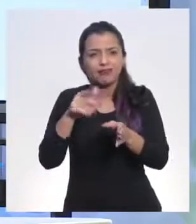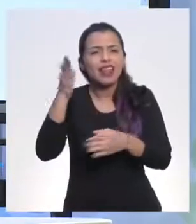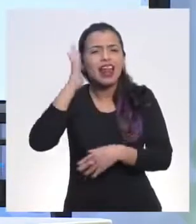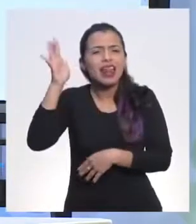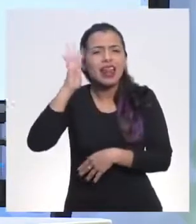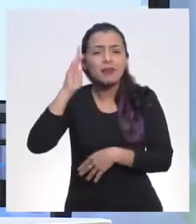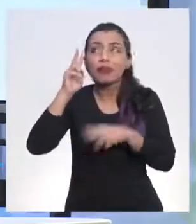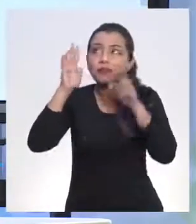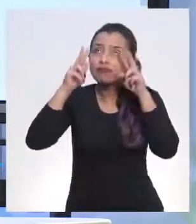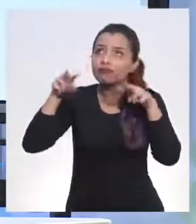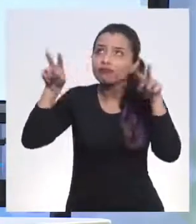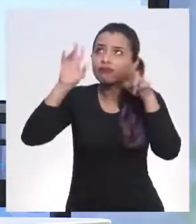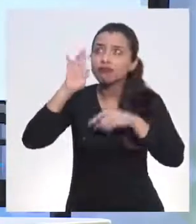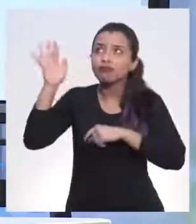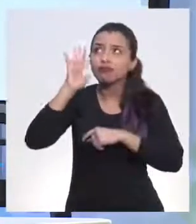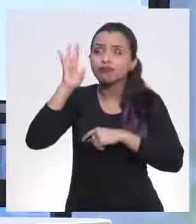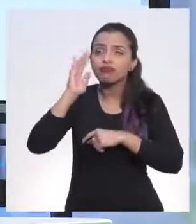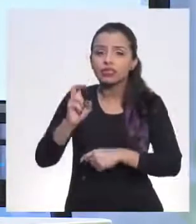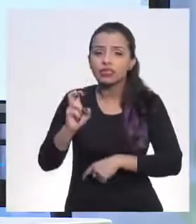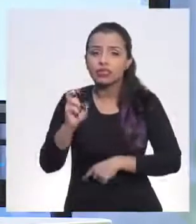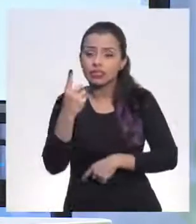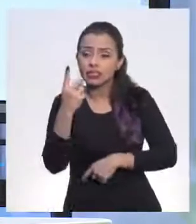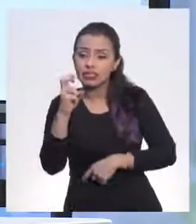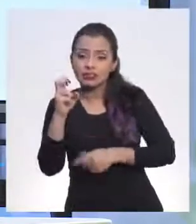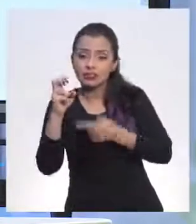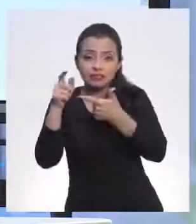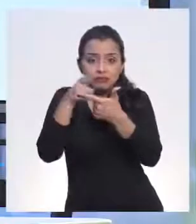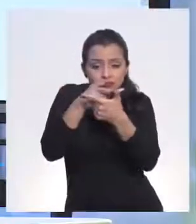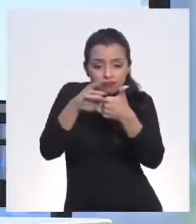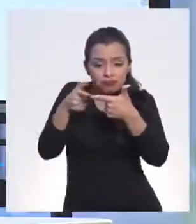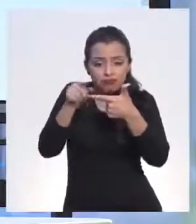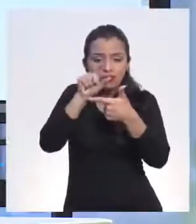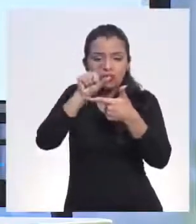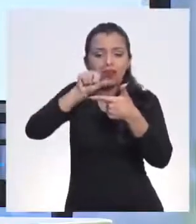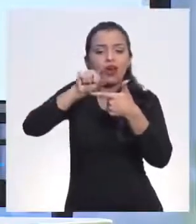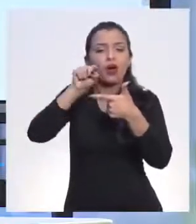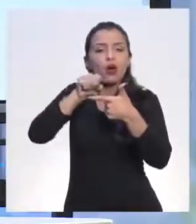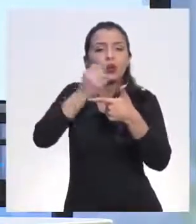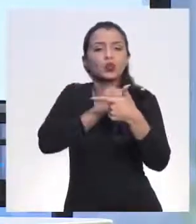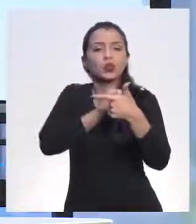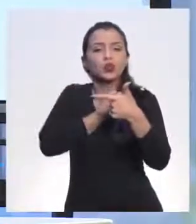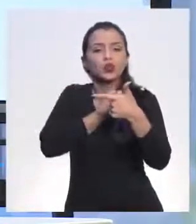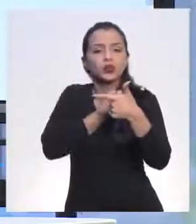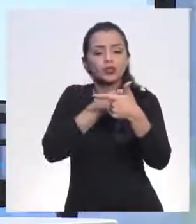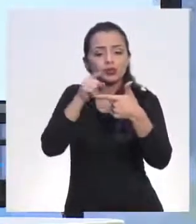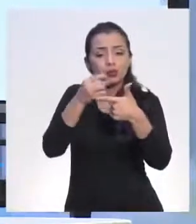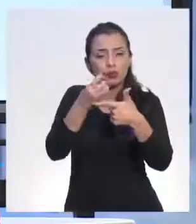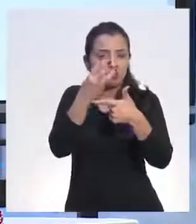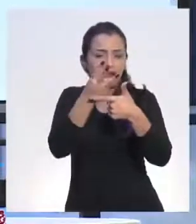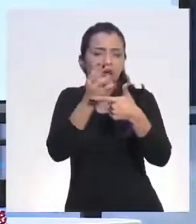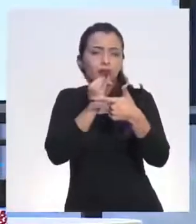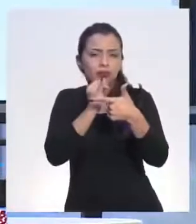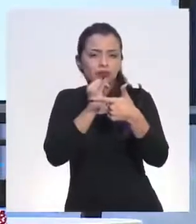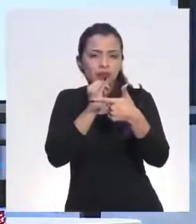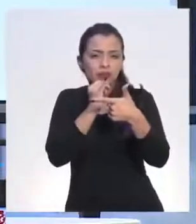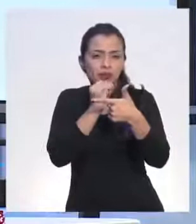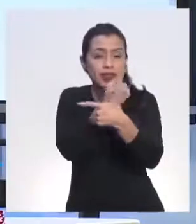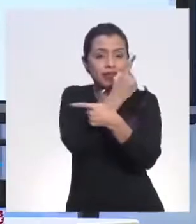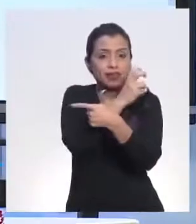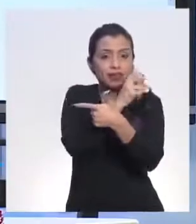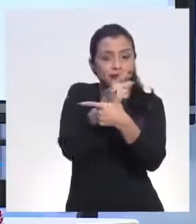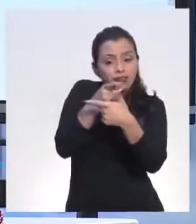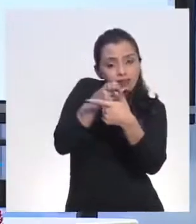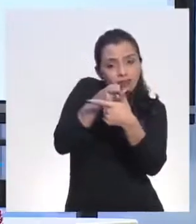na chave aqui, é o divisor. Acho que é a forma mais simples da gente localizar. Exato. Beleza? Beleza? Então eu estou